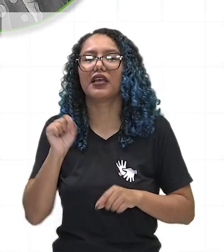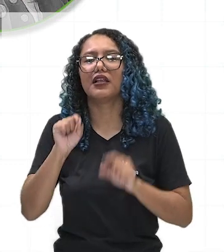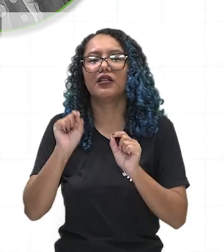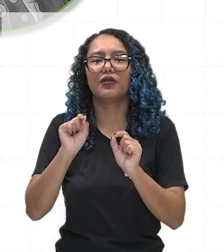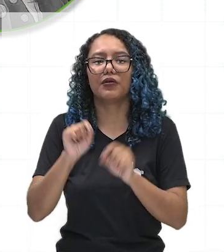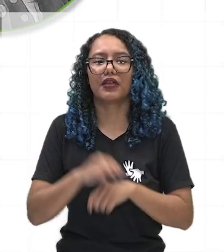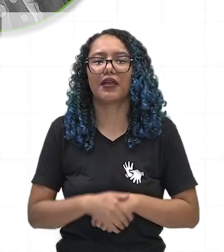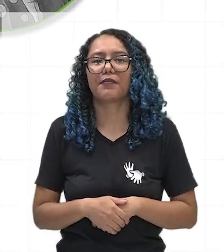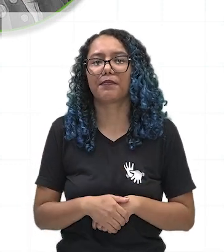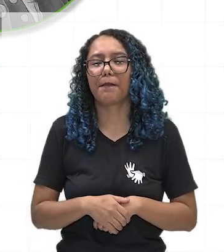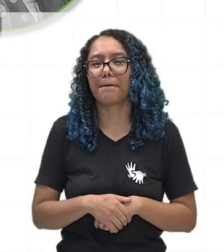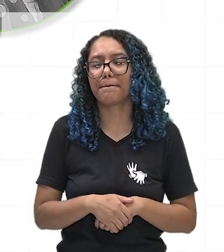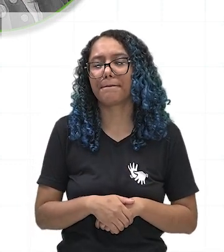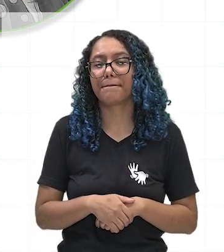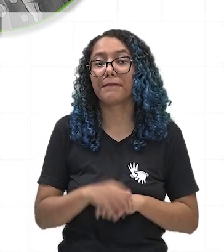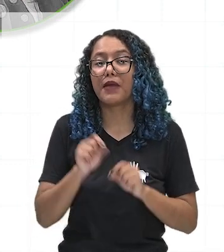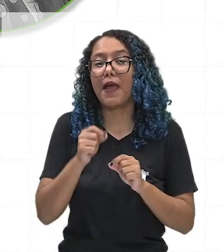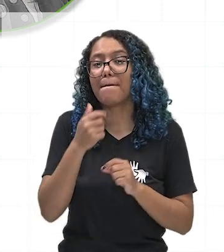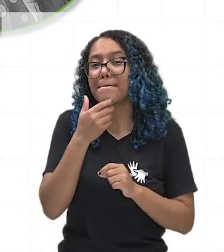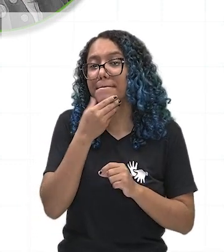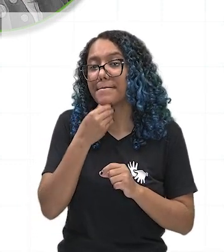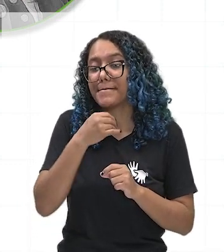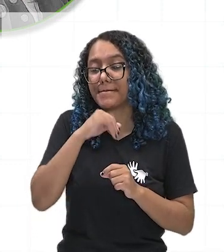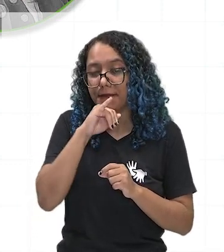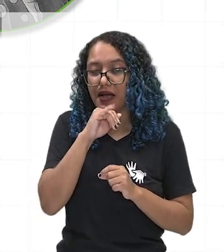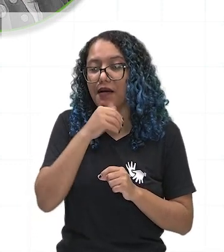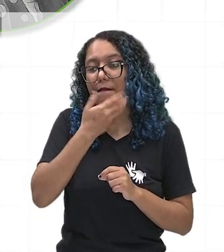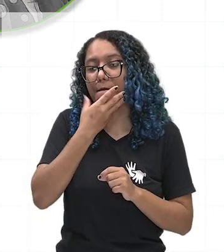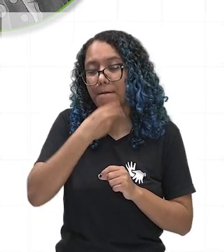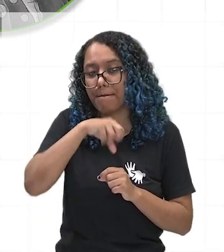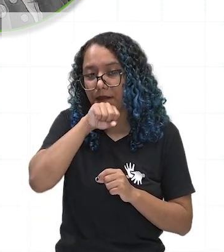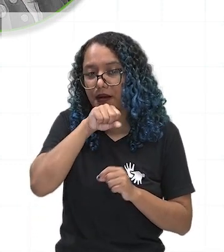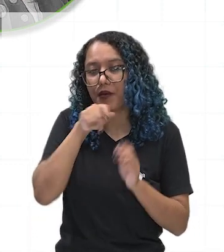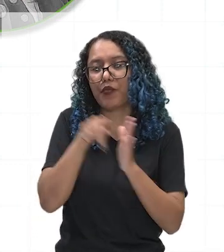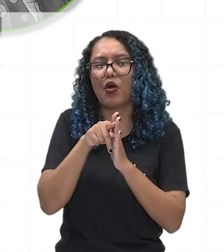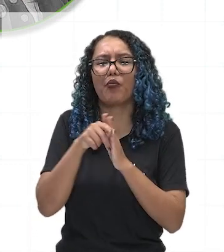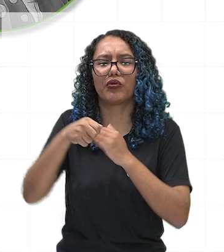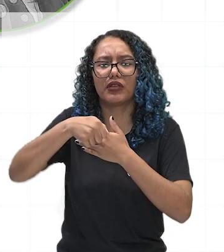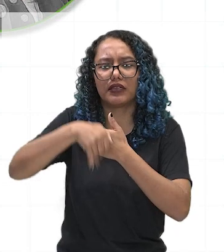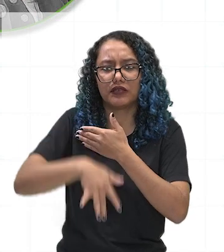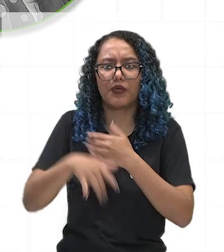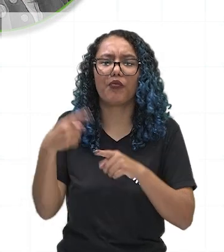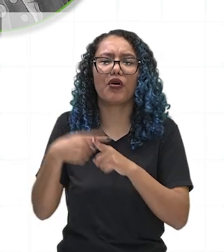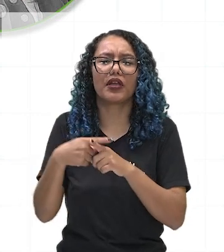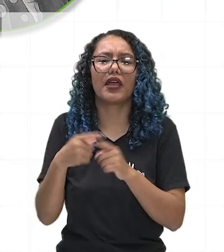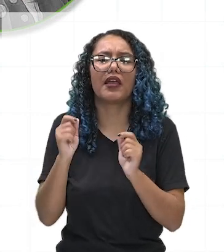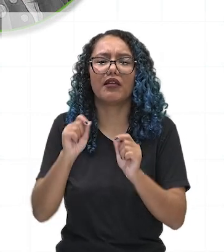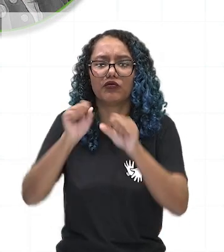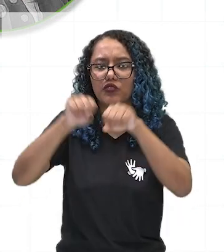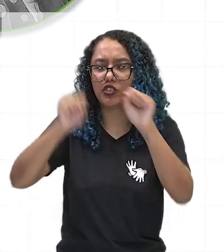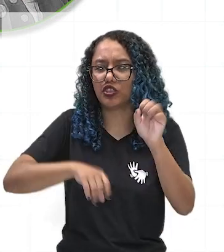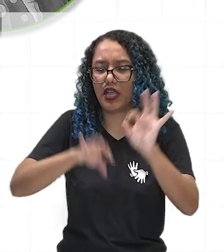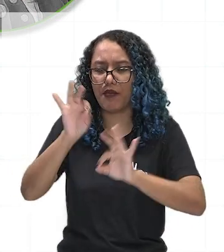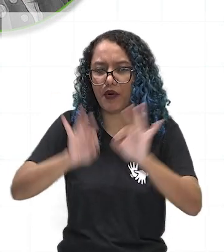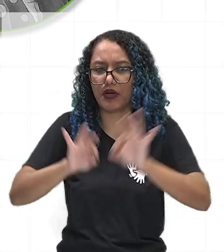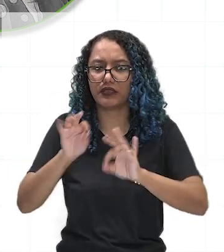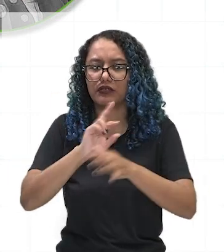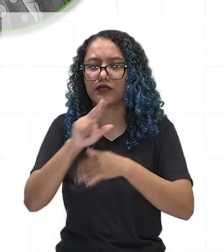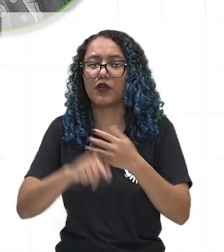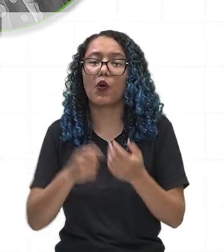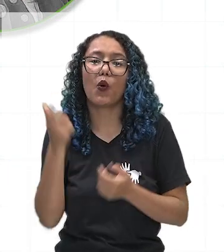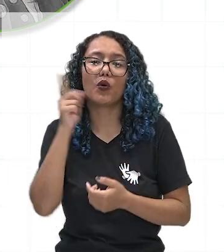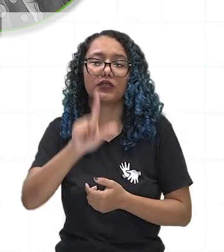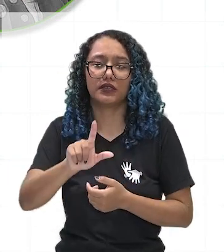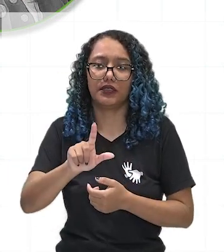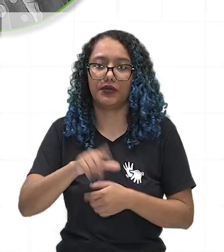como o pai da taxonomia, porque ele desenvolveu ali um sistema de classificação dos seres vivos. Então, enquanto